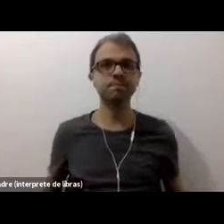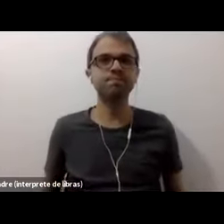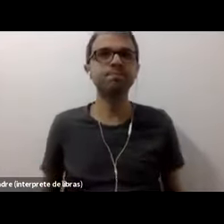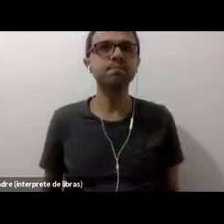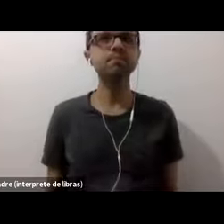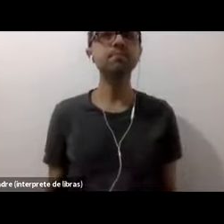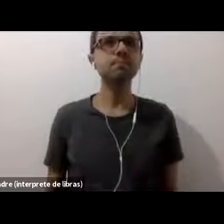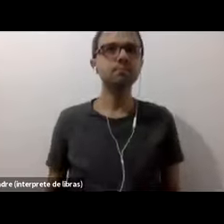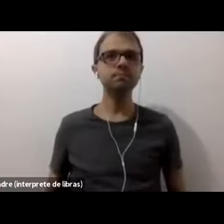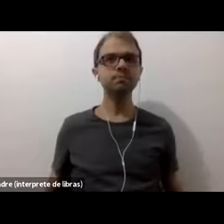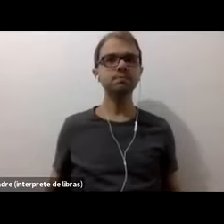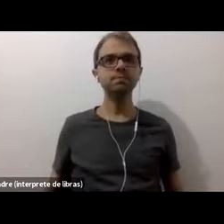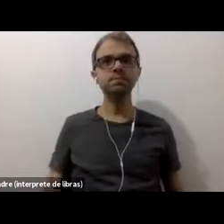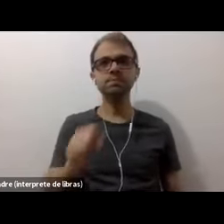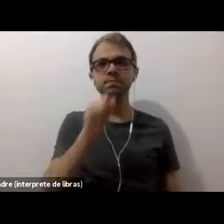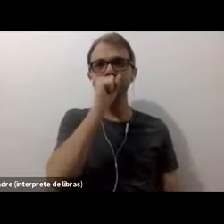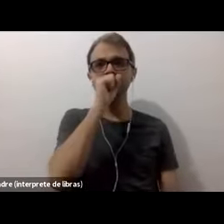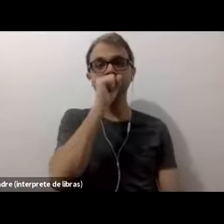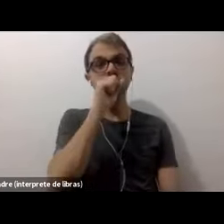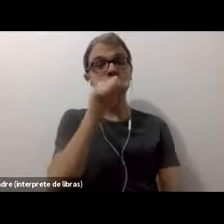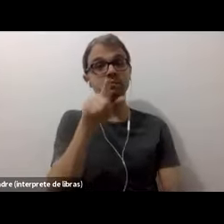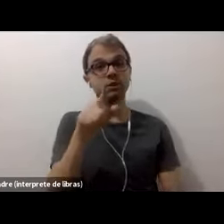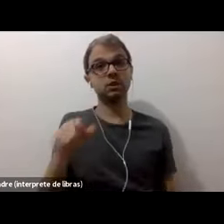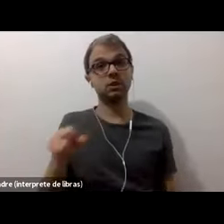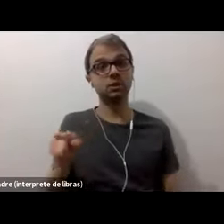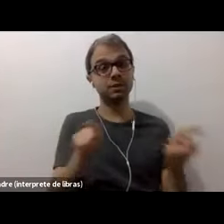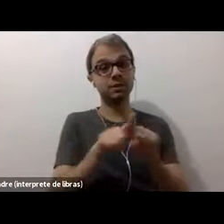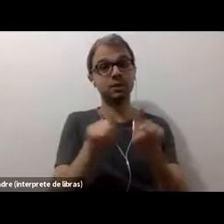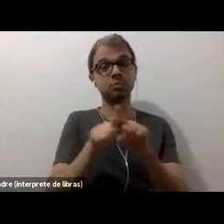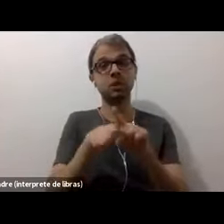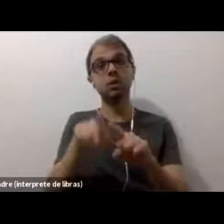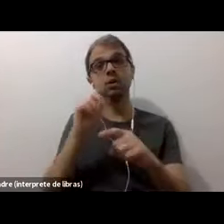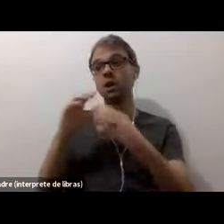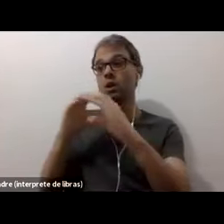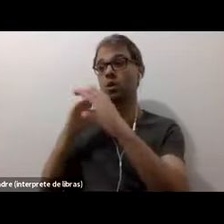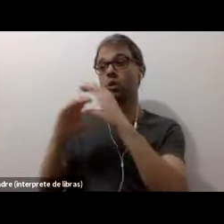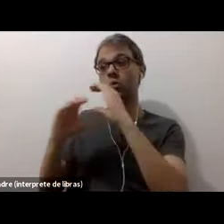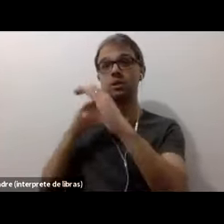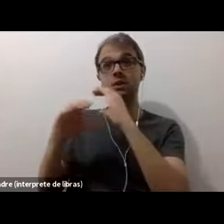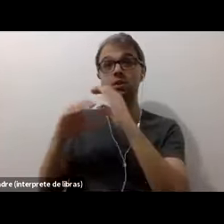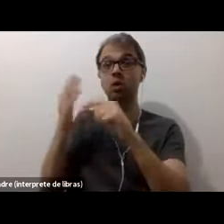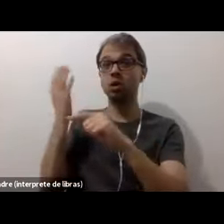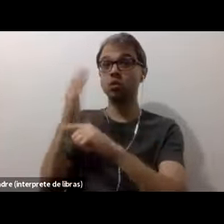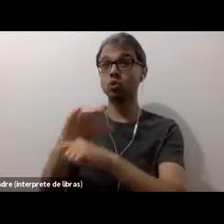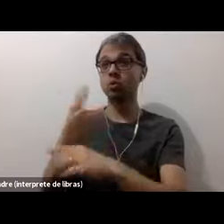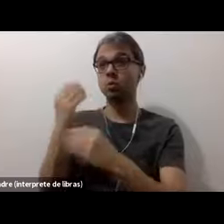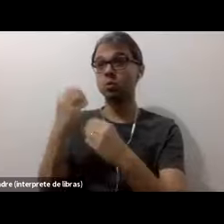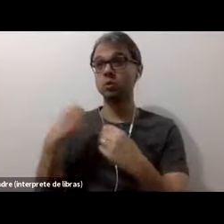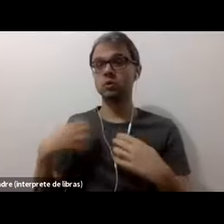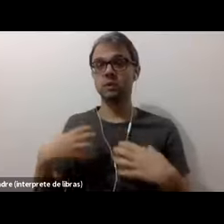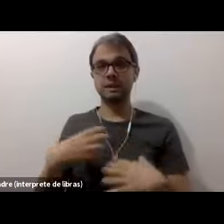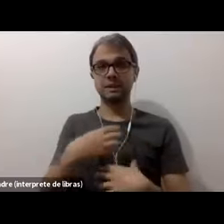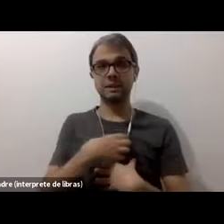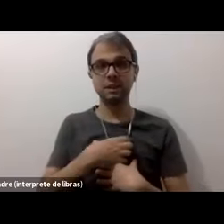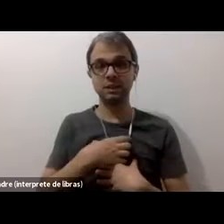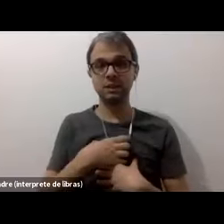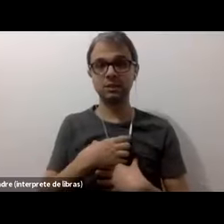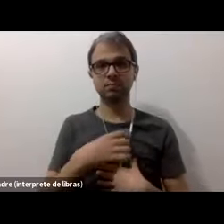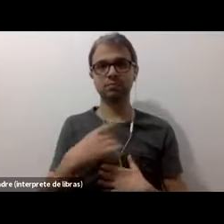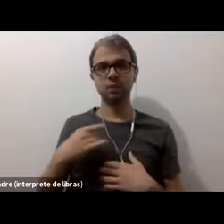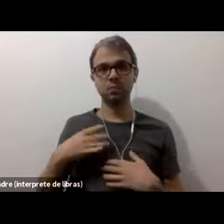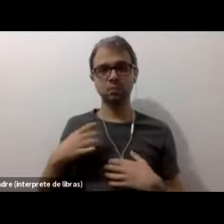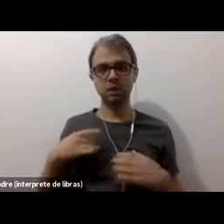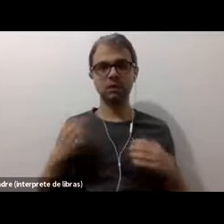trabalhar, a comunicação também vai ajudar a trabalhar muitos sentimentos, trabalhar a ansiedade, o medo, a insegurança,